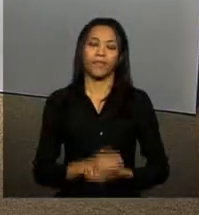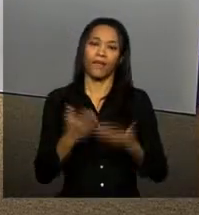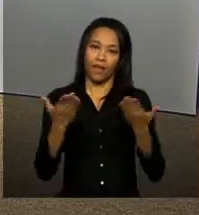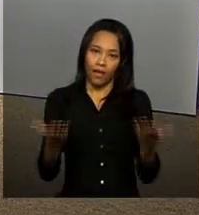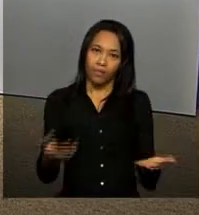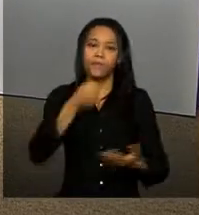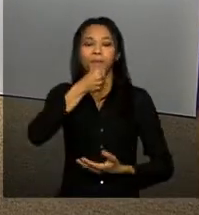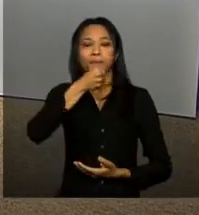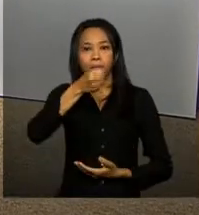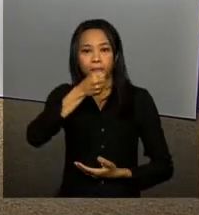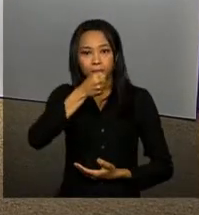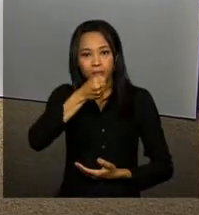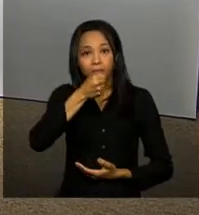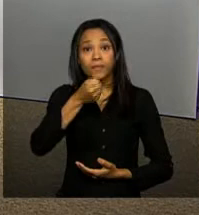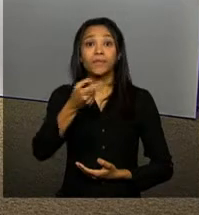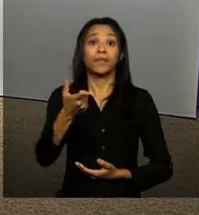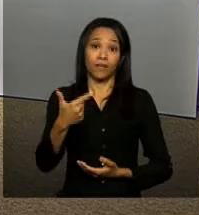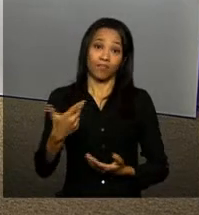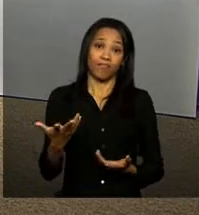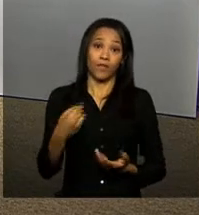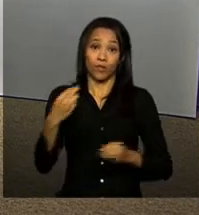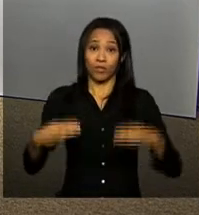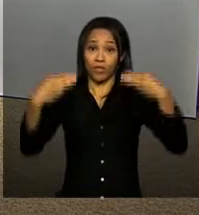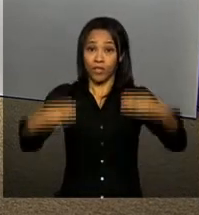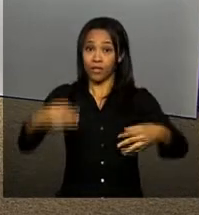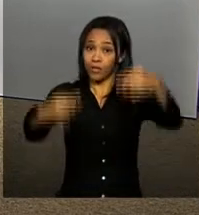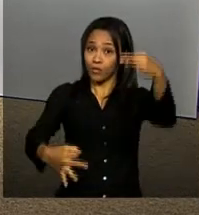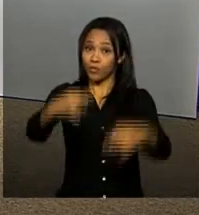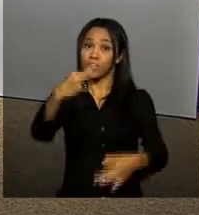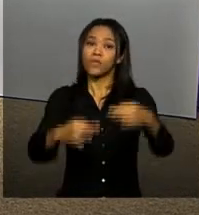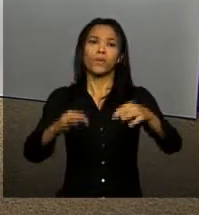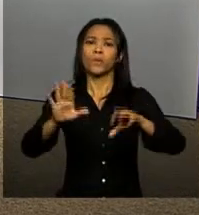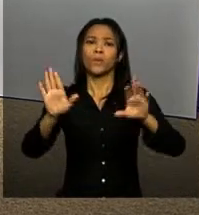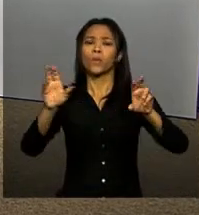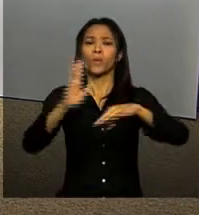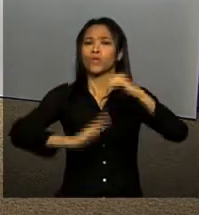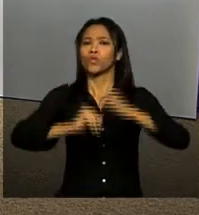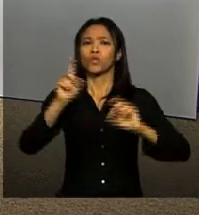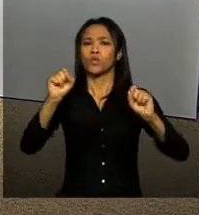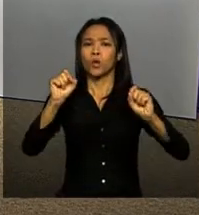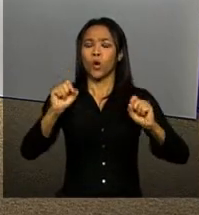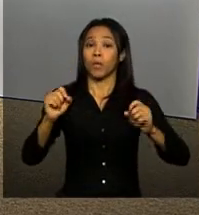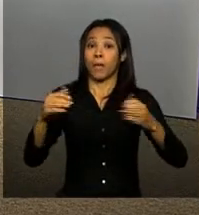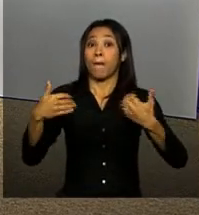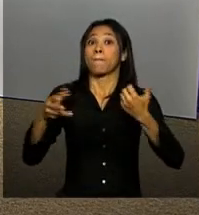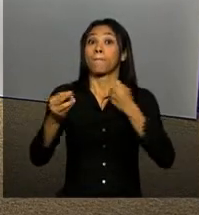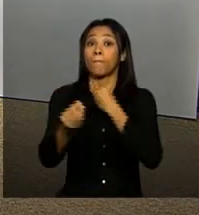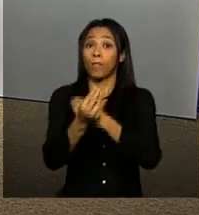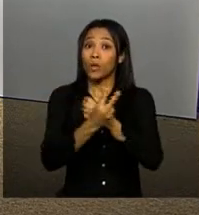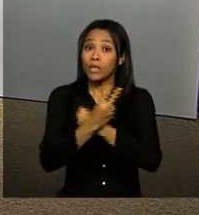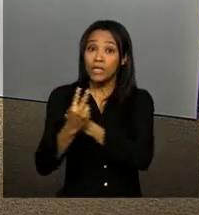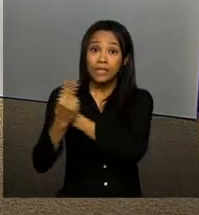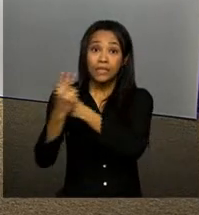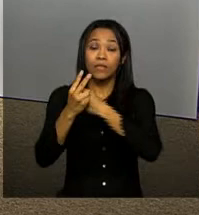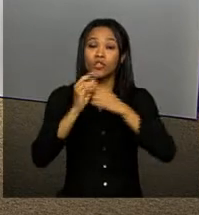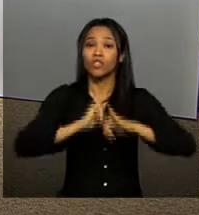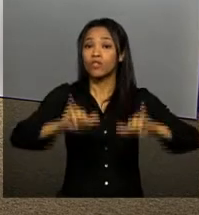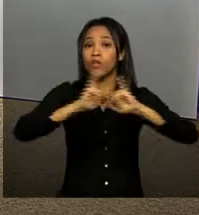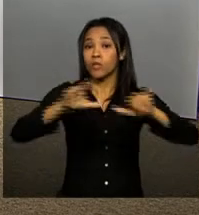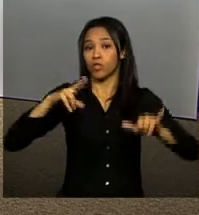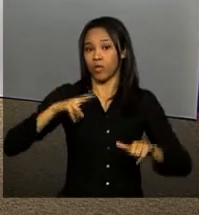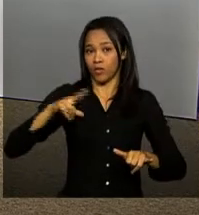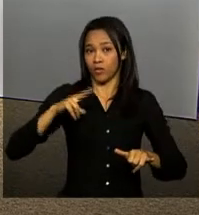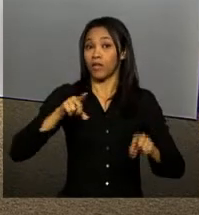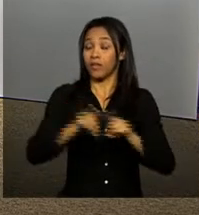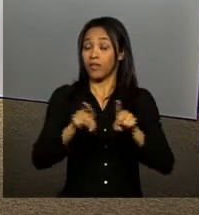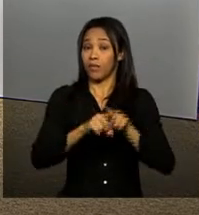Essa foi a entrevista coletiva concedida no Ministério da Justiça sobre proteção de dados pessoais e marco civil da internet, que